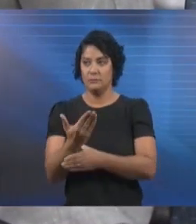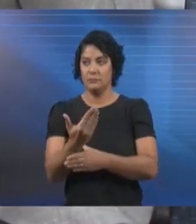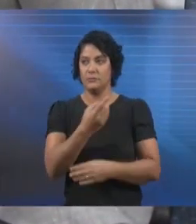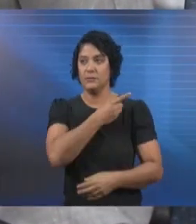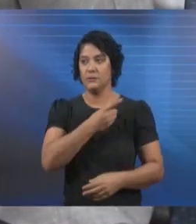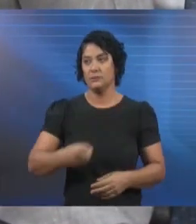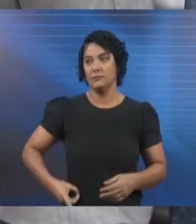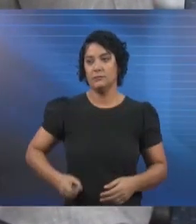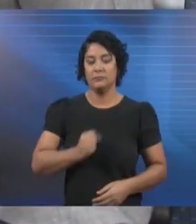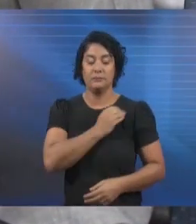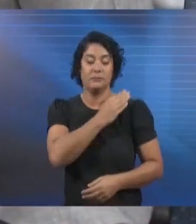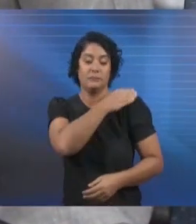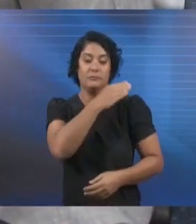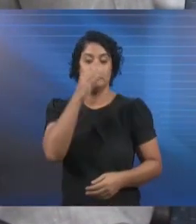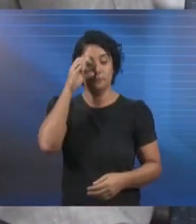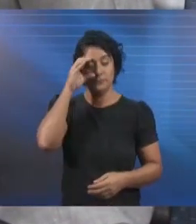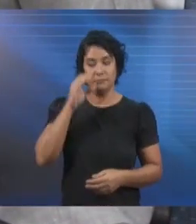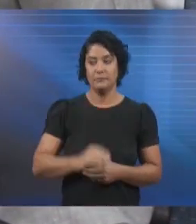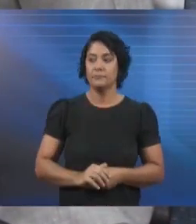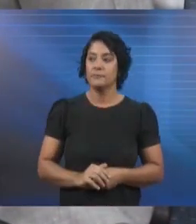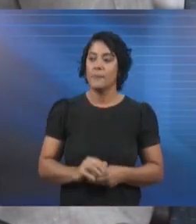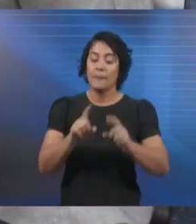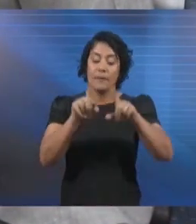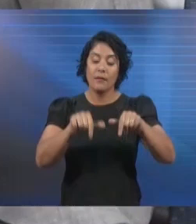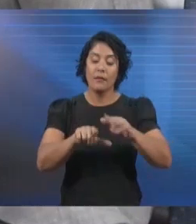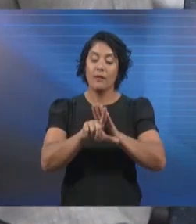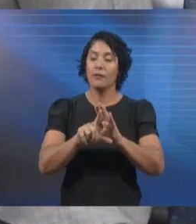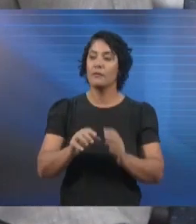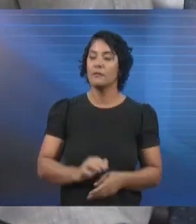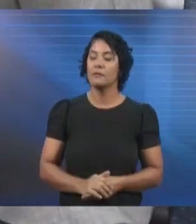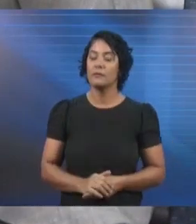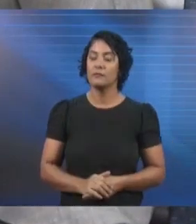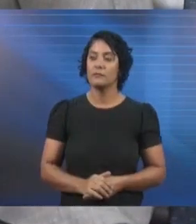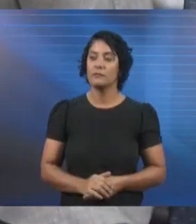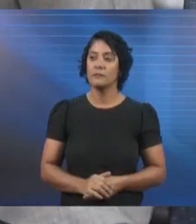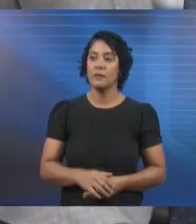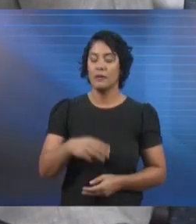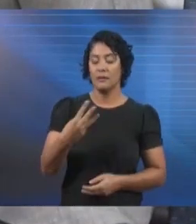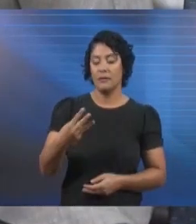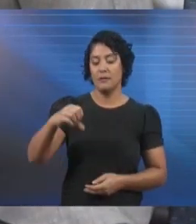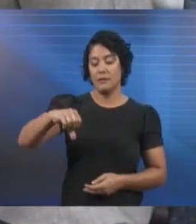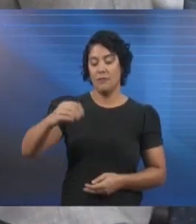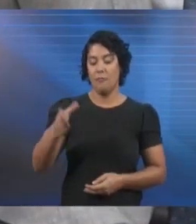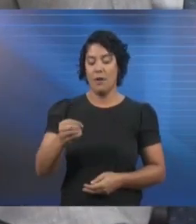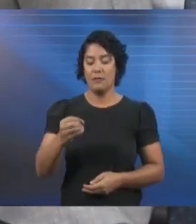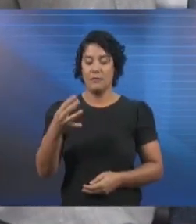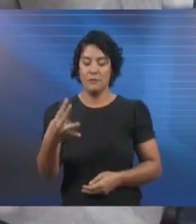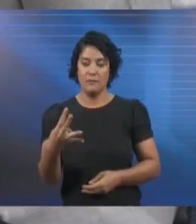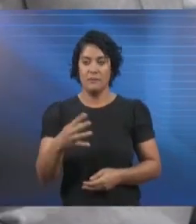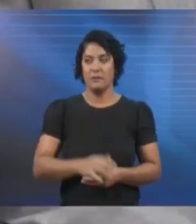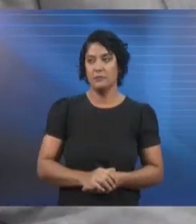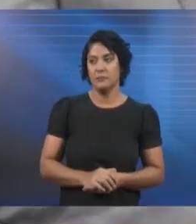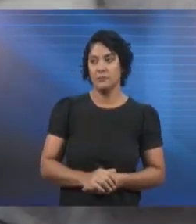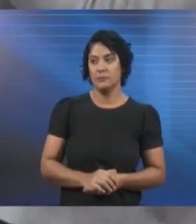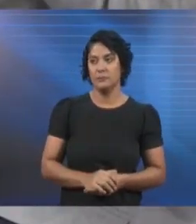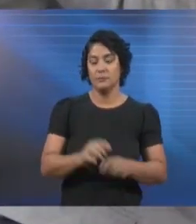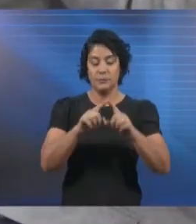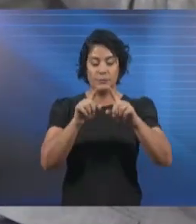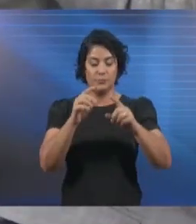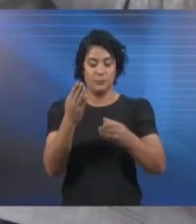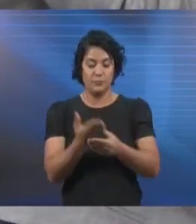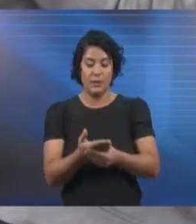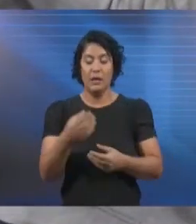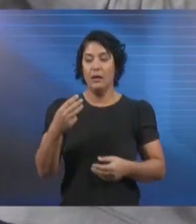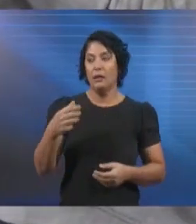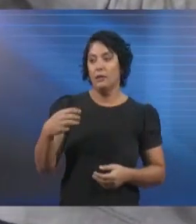Deputado Coronel Azevedo projeto de lei número eh 39/2022 projeto processo